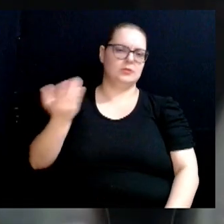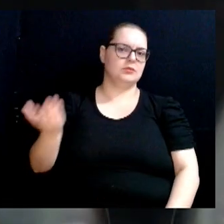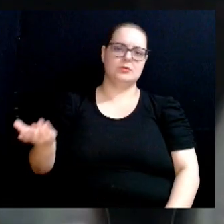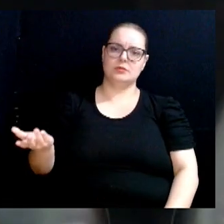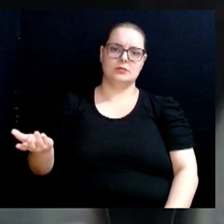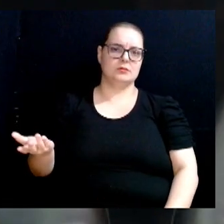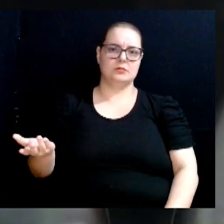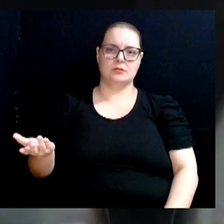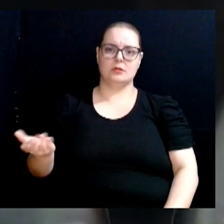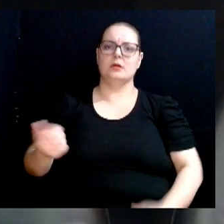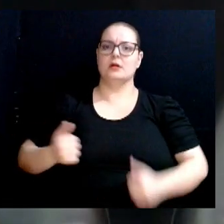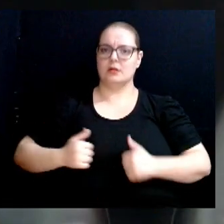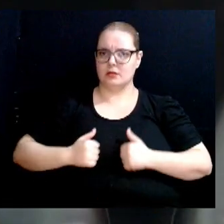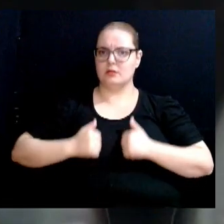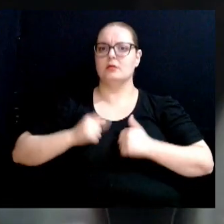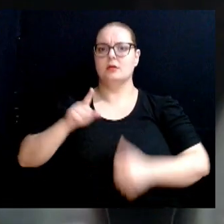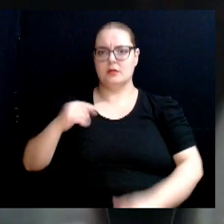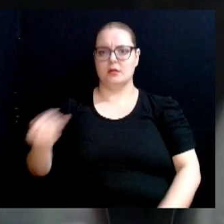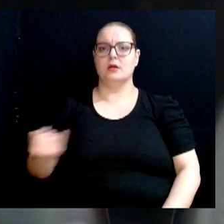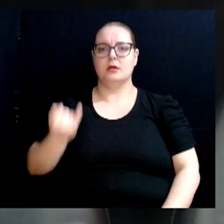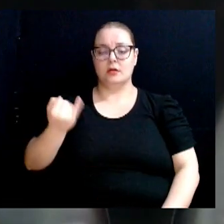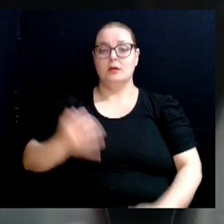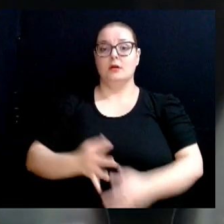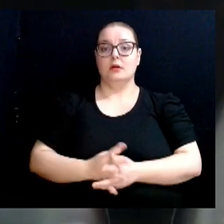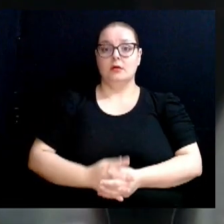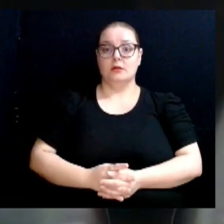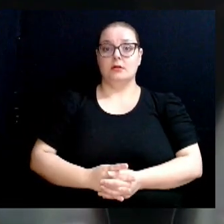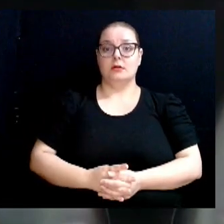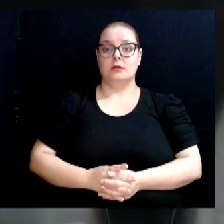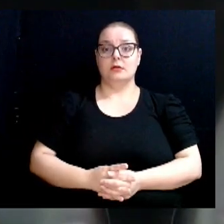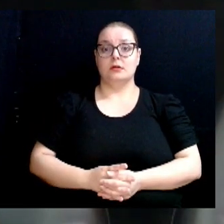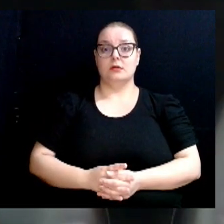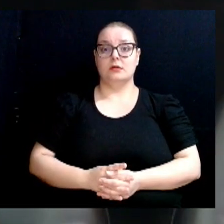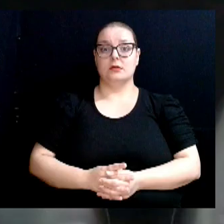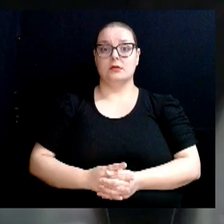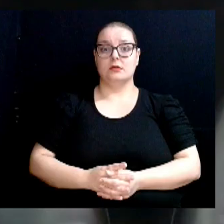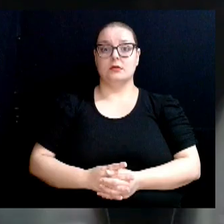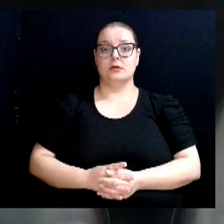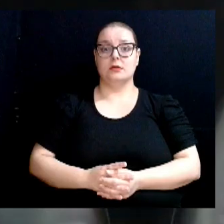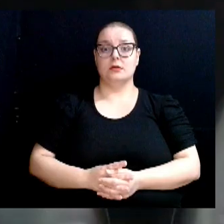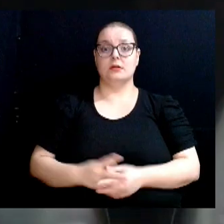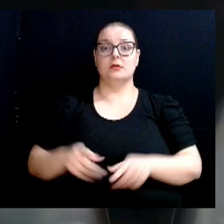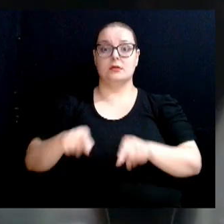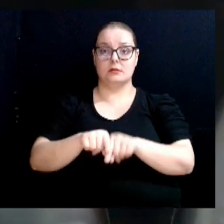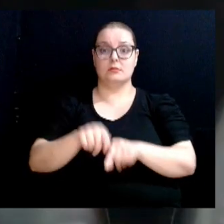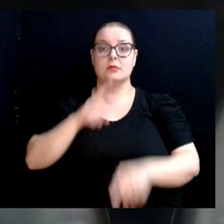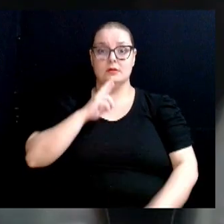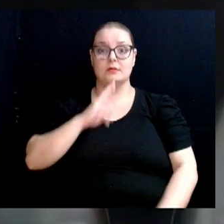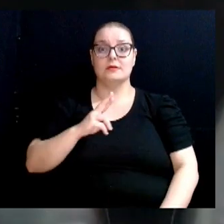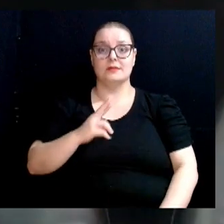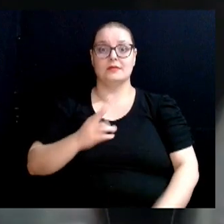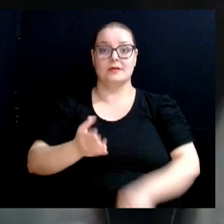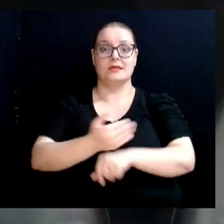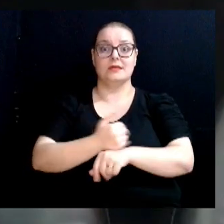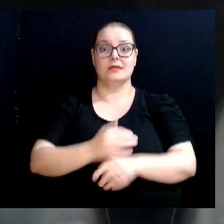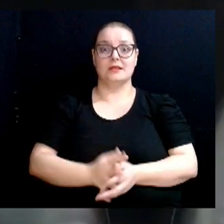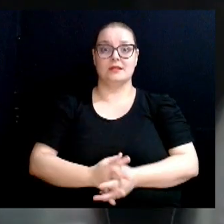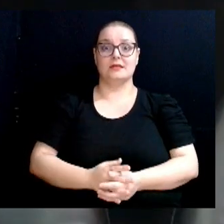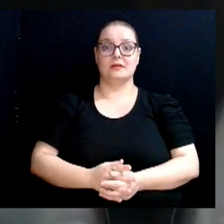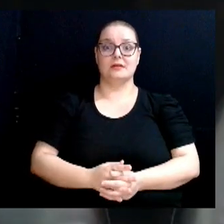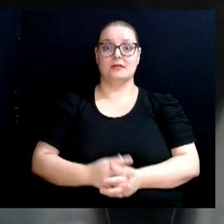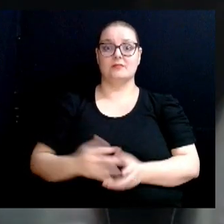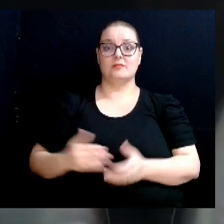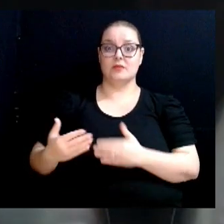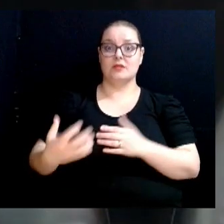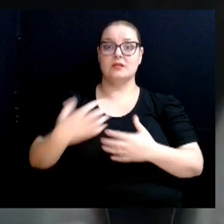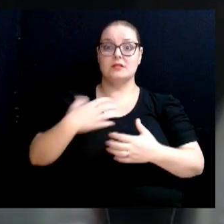é importante. Exatamente. E entra também na resposta que eu dei anteriormente. Você passa a se sentir pertencente e